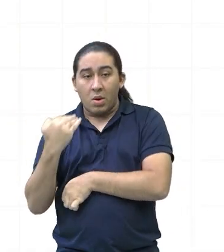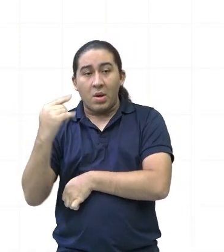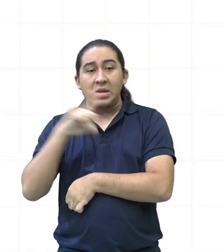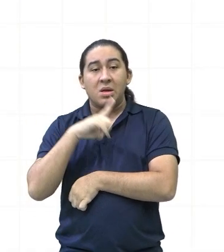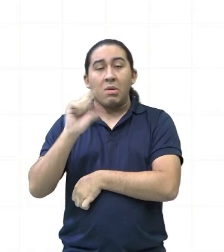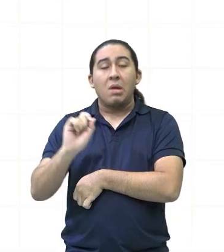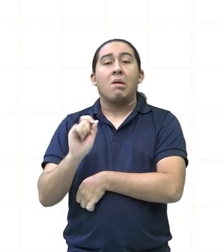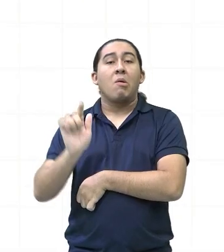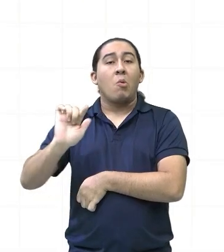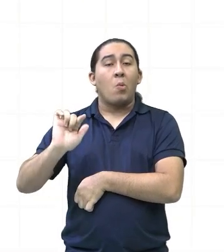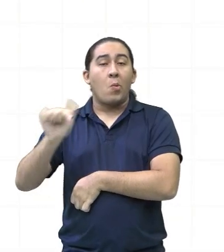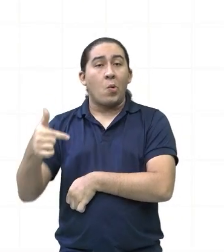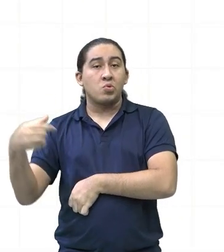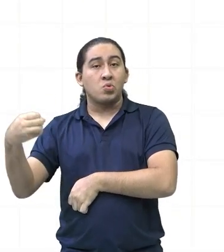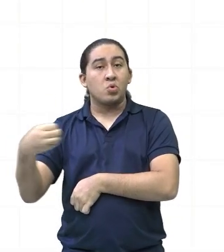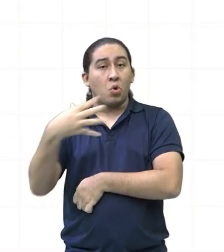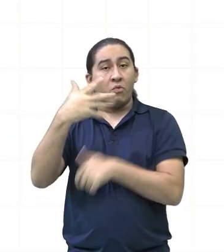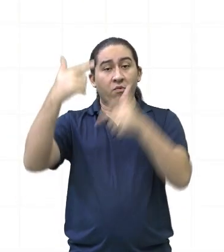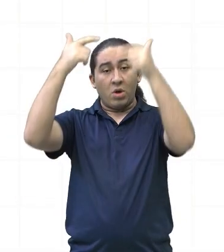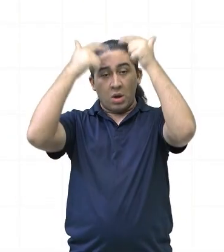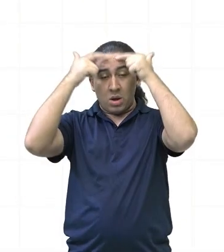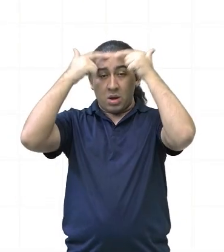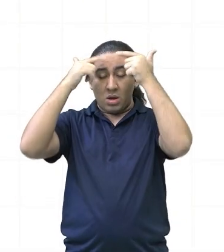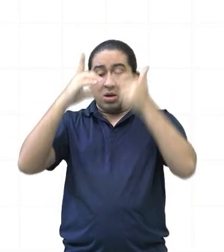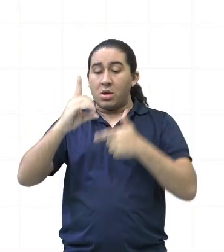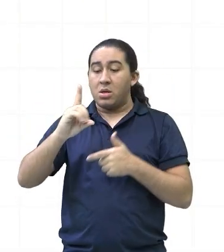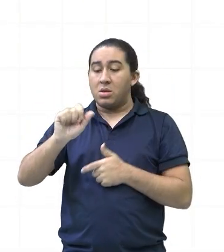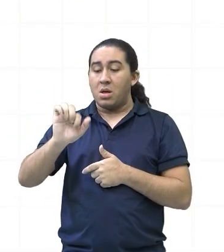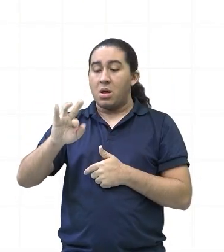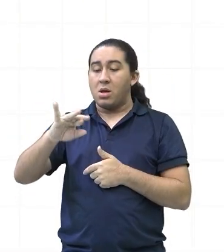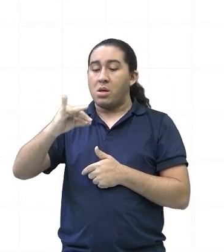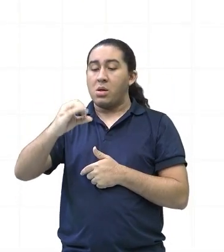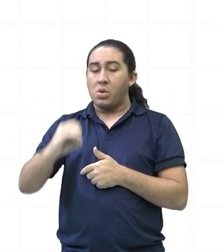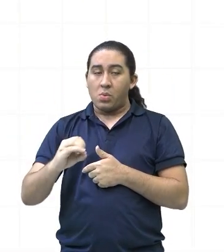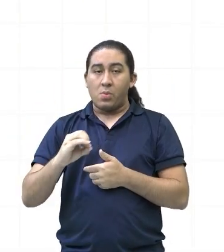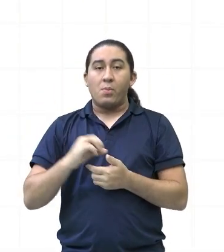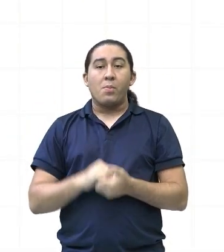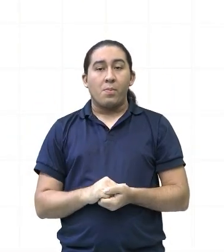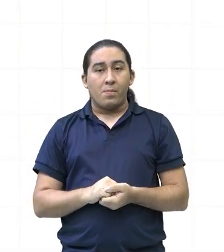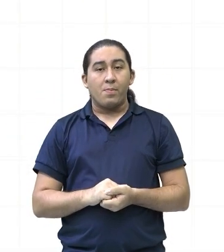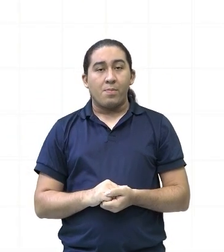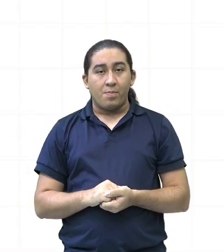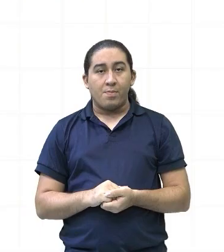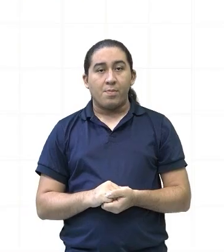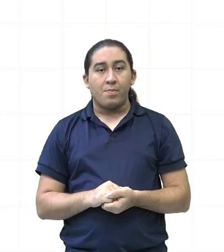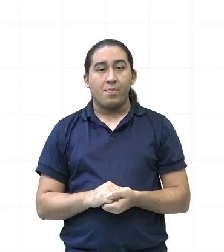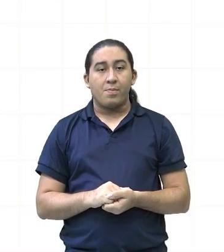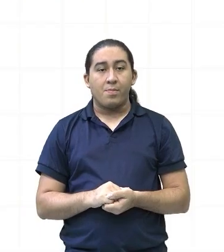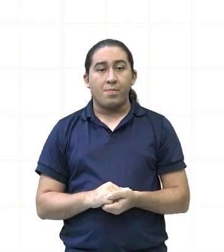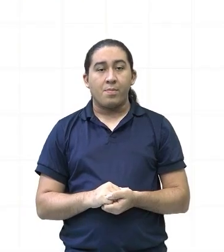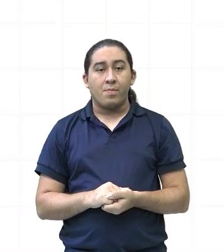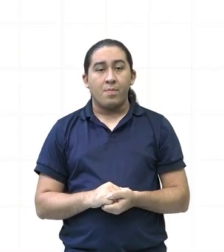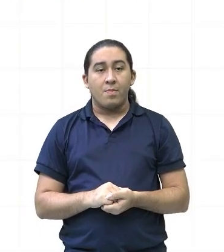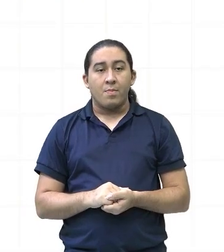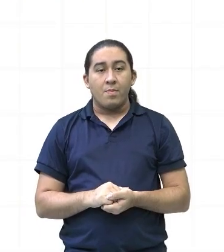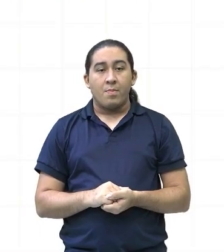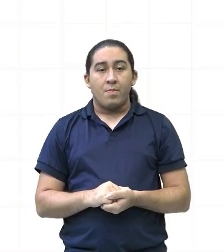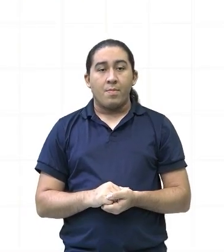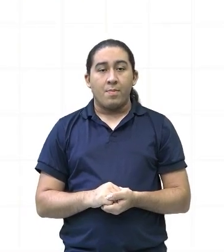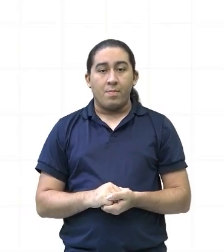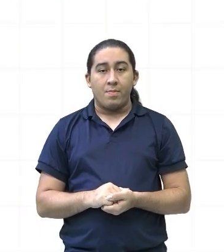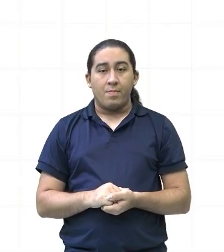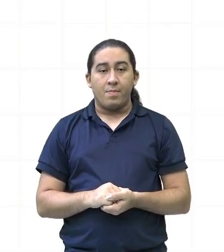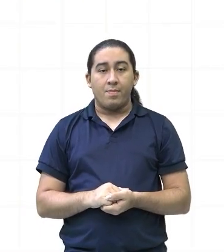né, um novo livro falando, então, sobre esse ataque persa lá, né, no Egito. Então, olha só, o